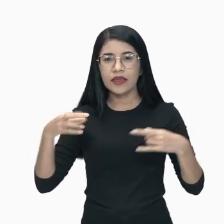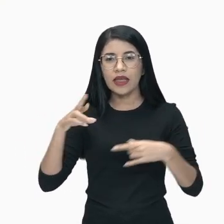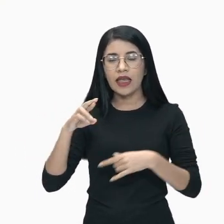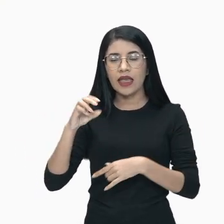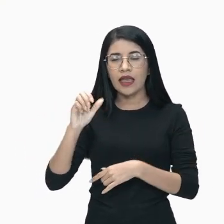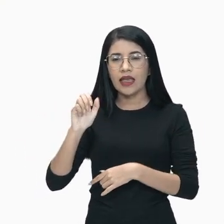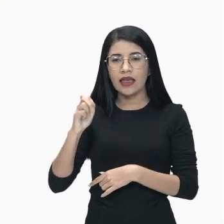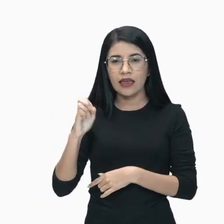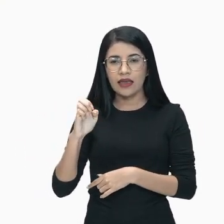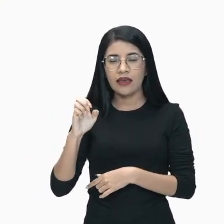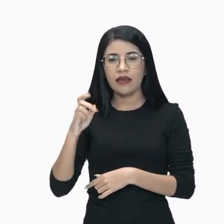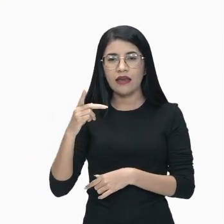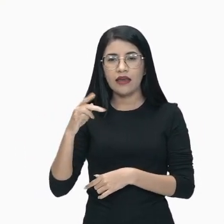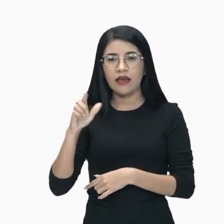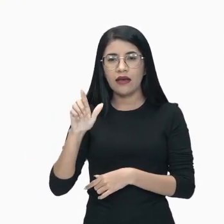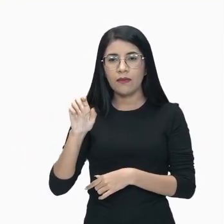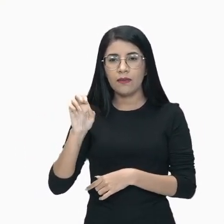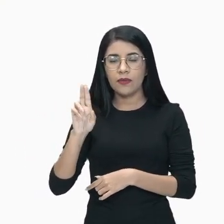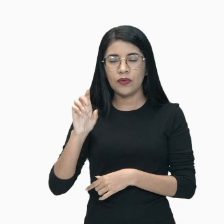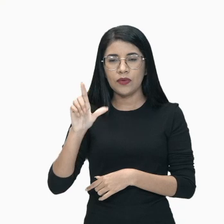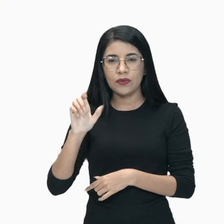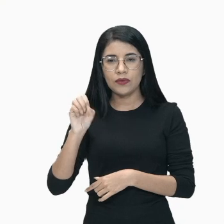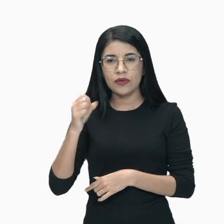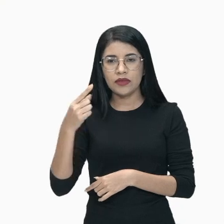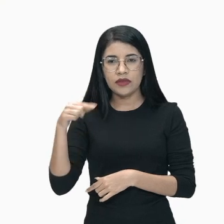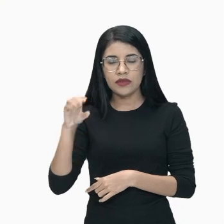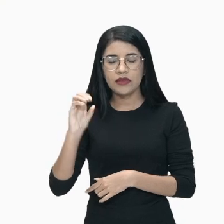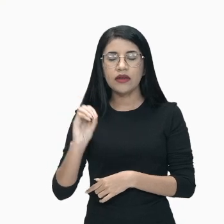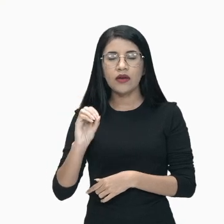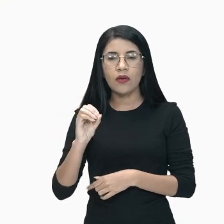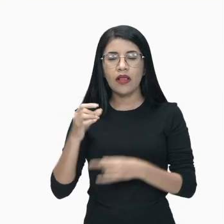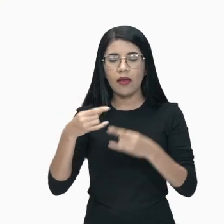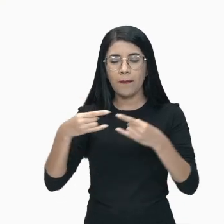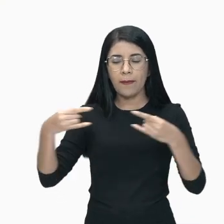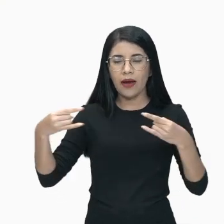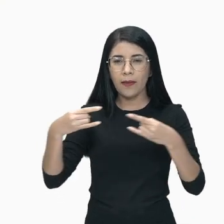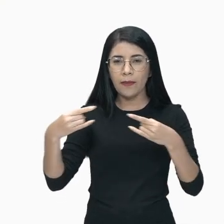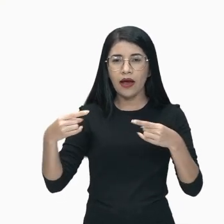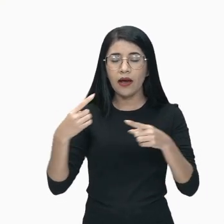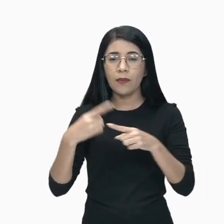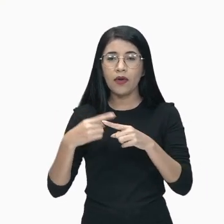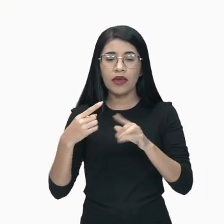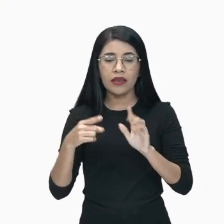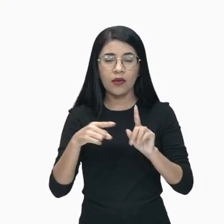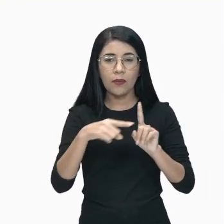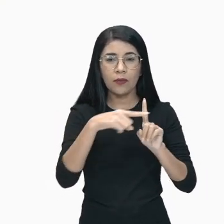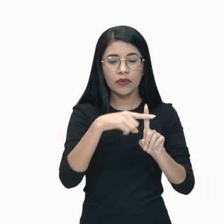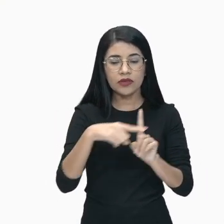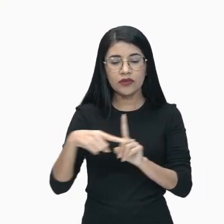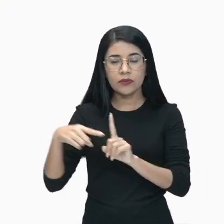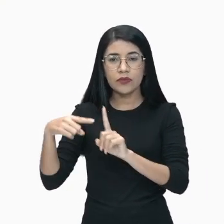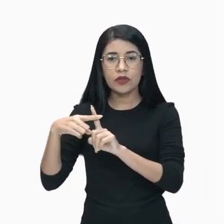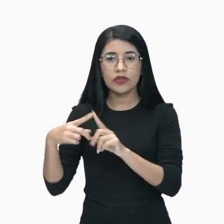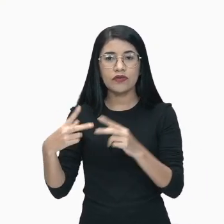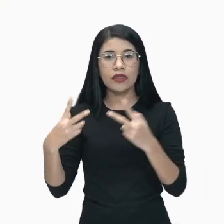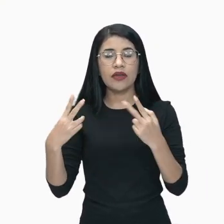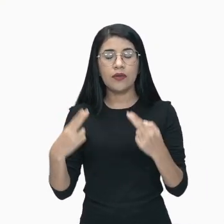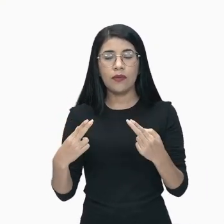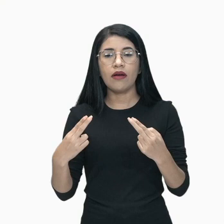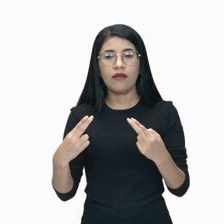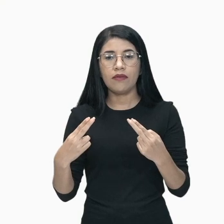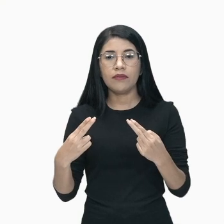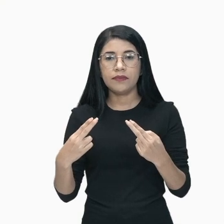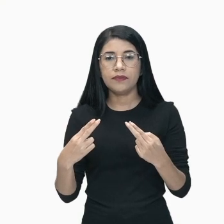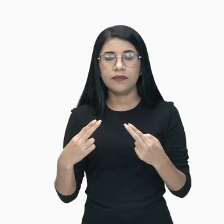As cargas estão tentando se separar porque elas têm o mesmo sinal. Veja, isso aí segue o princípio da atração e